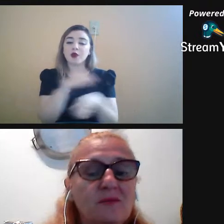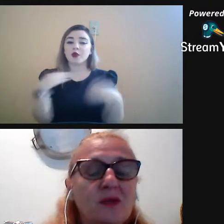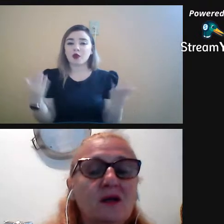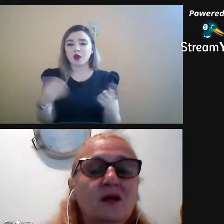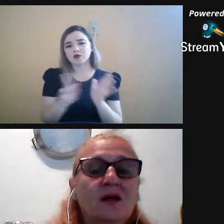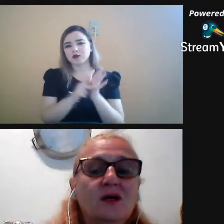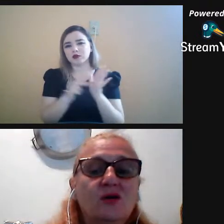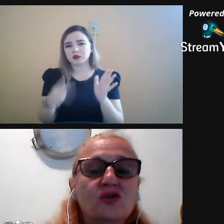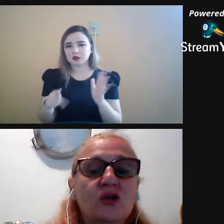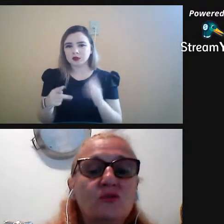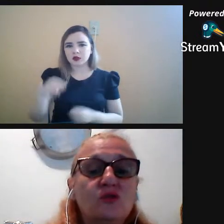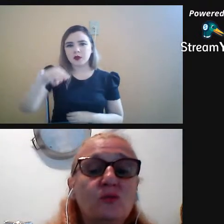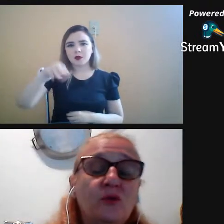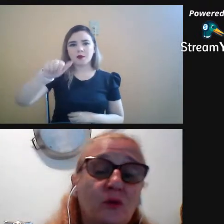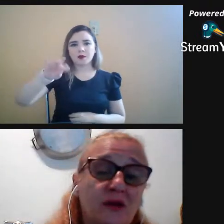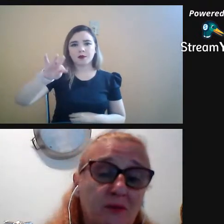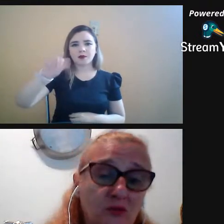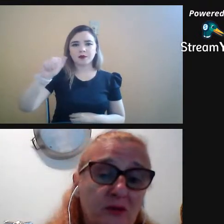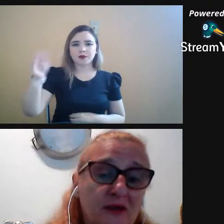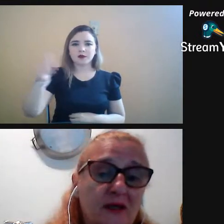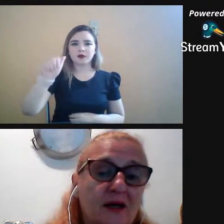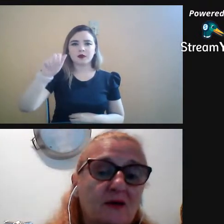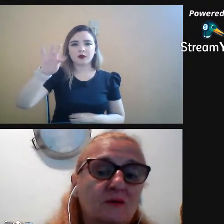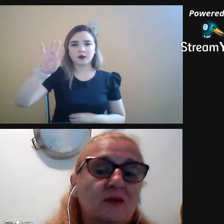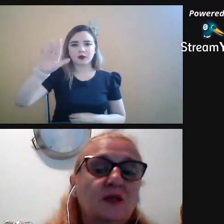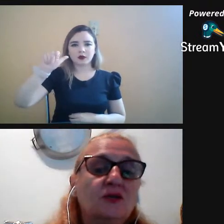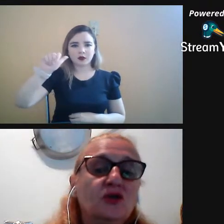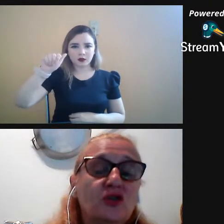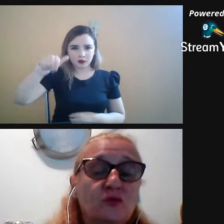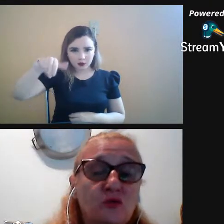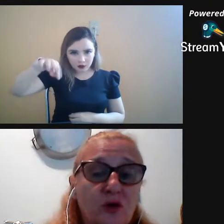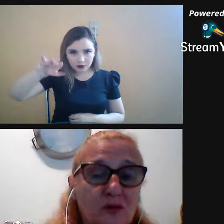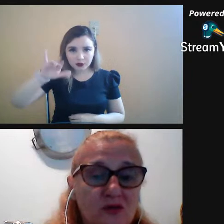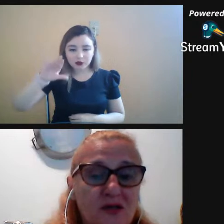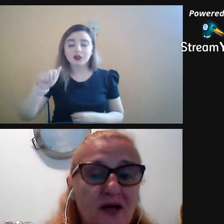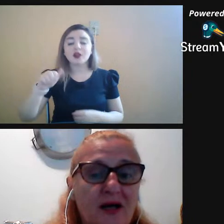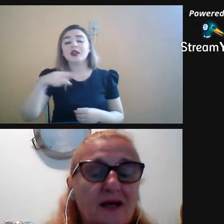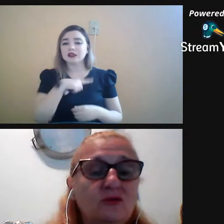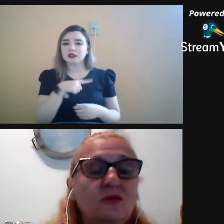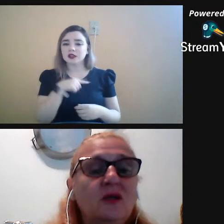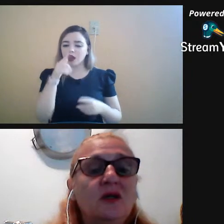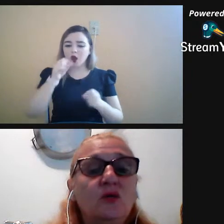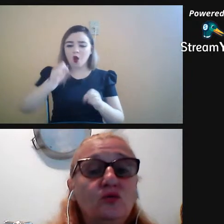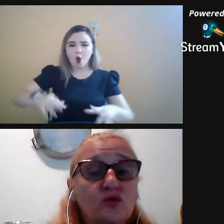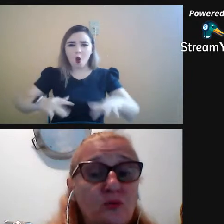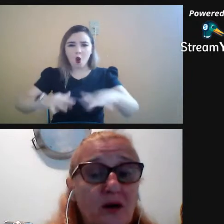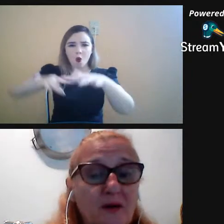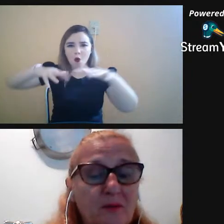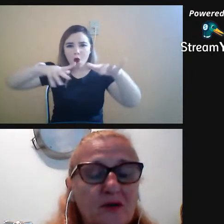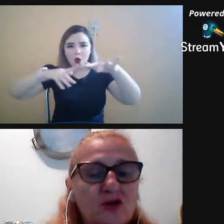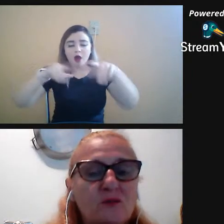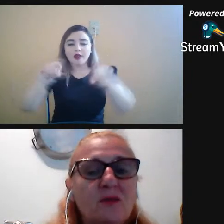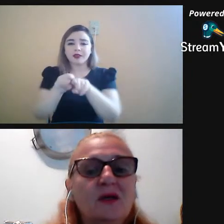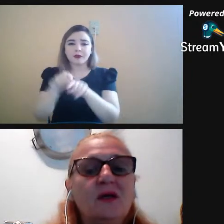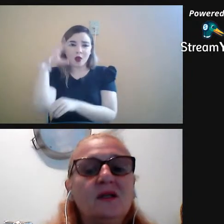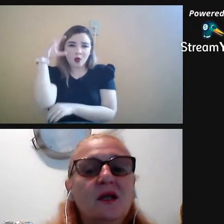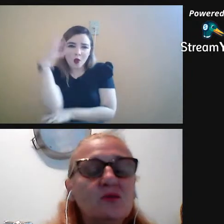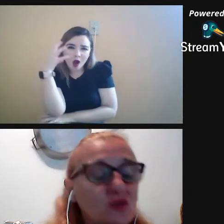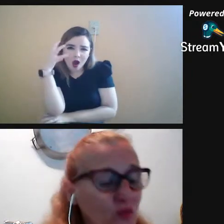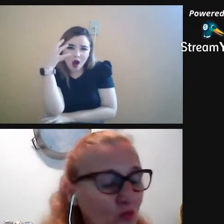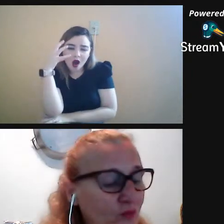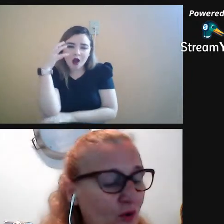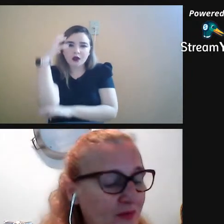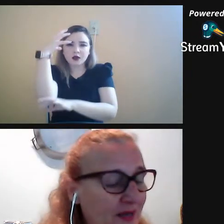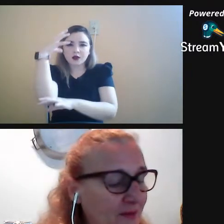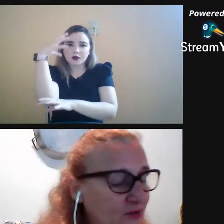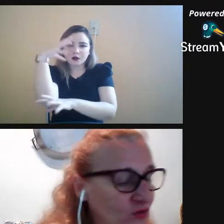nosso, que nós vivemos aqui no Sudeste, que é a Mata Atlântica, né? Nós temos o bioma do Pantanal, nós temos o bioma do